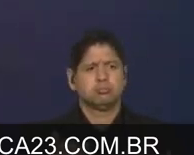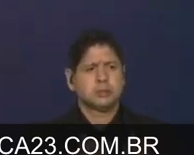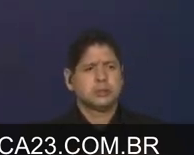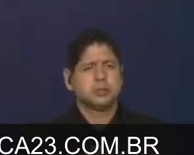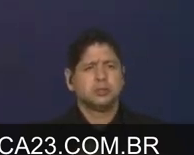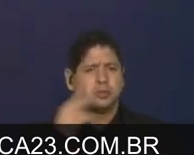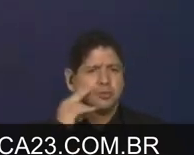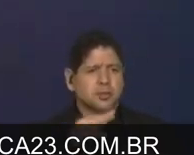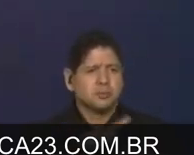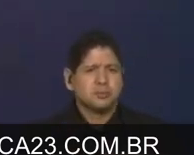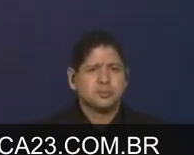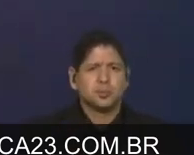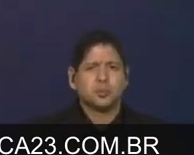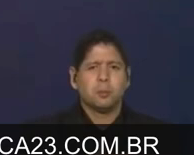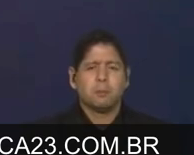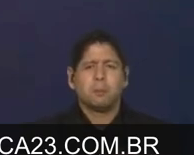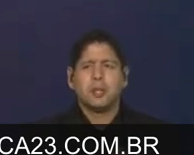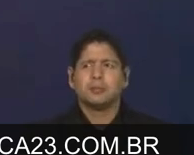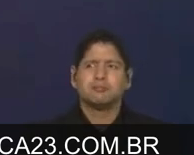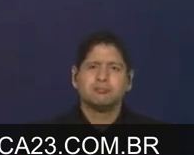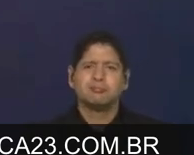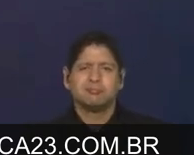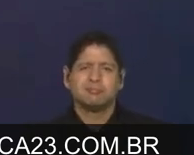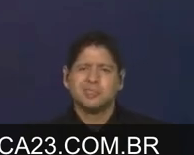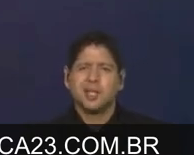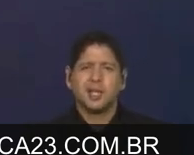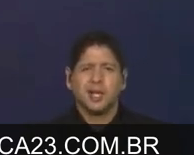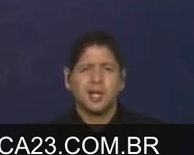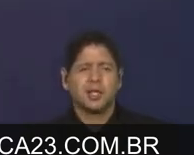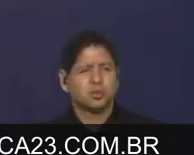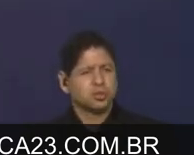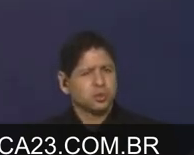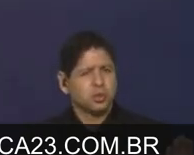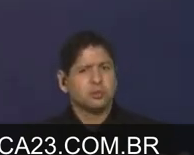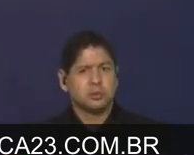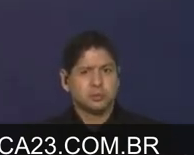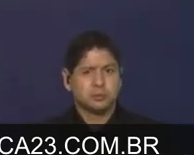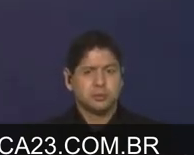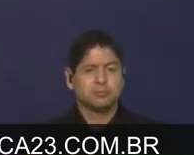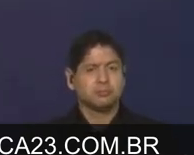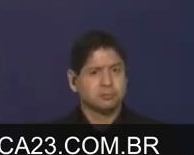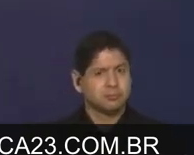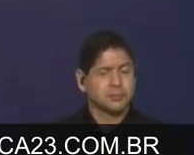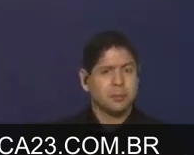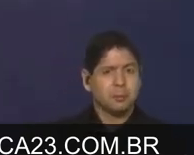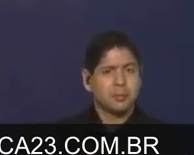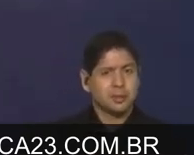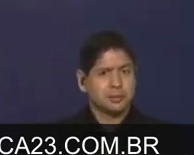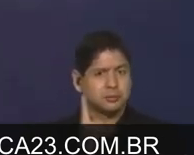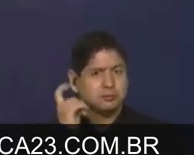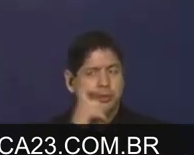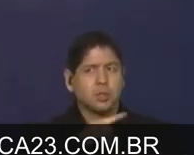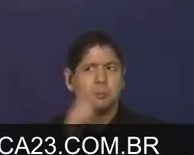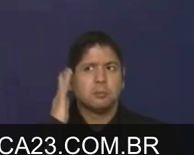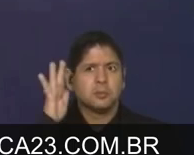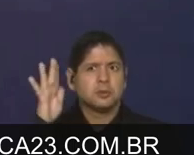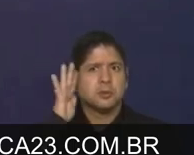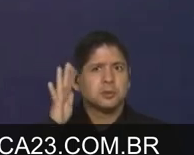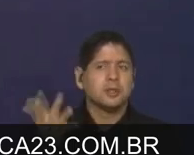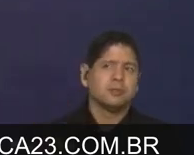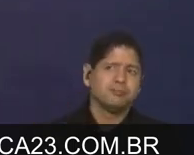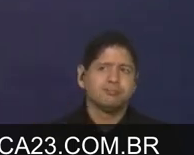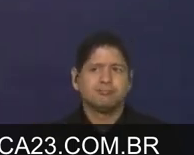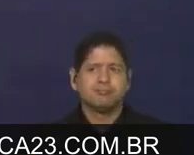está olhando para esse universo mais de crianças e adolescentes, é mais difícil ainda a gente imaginar,